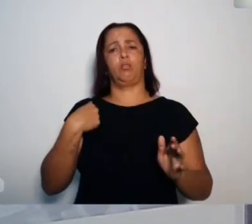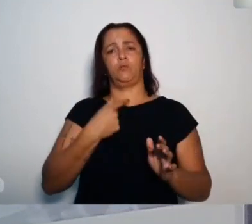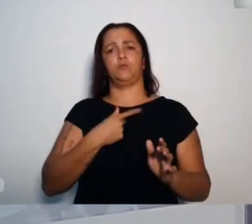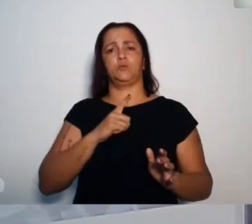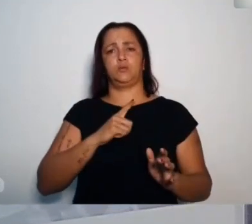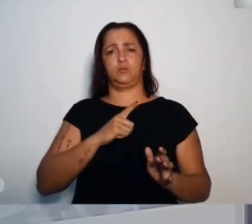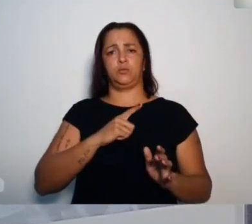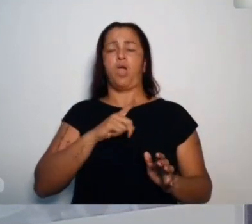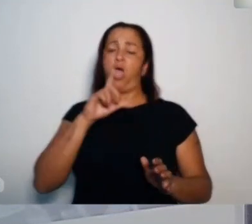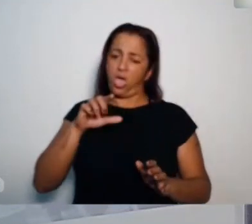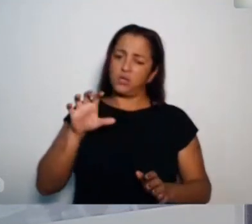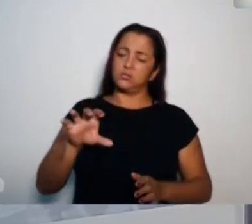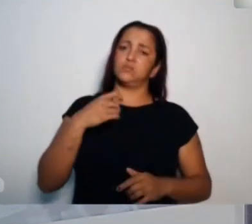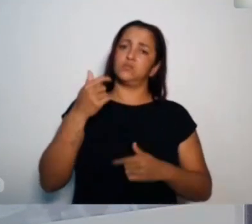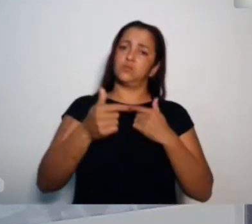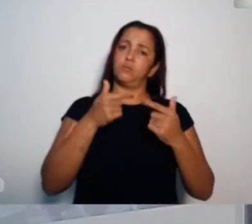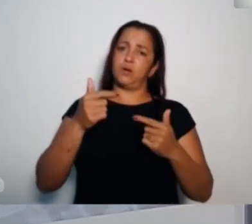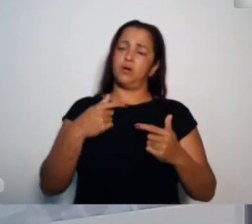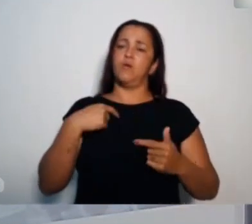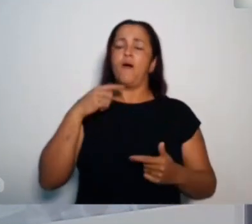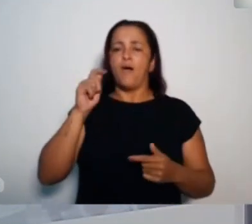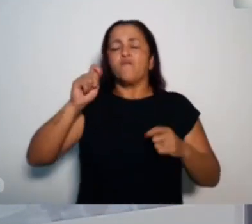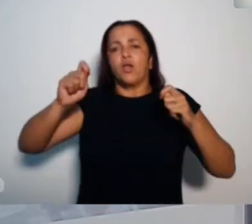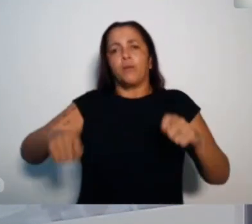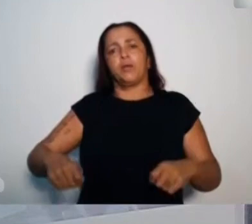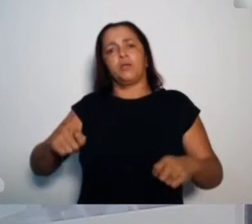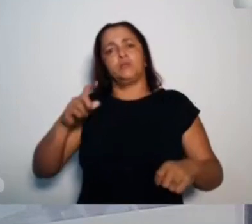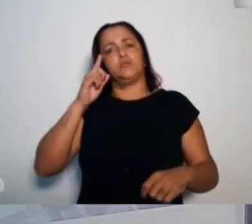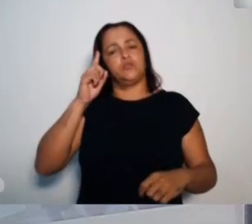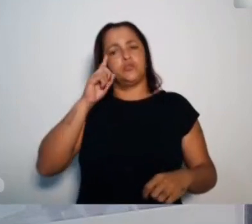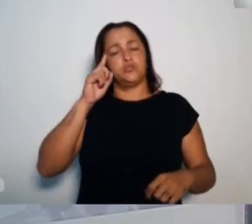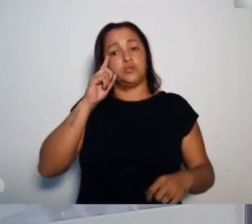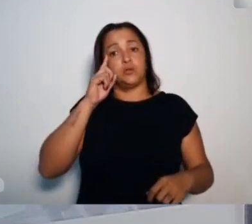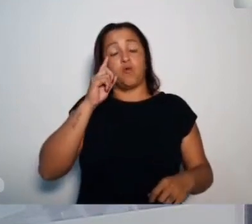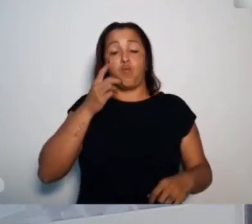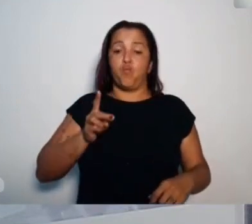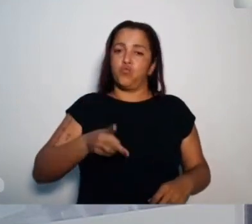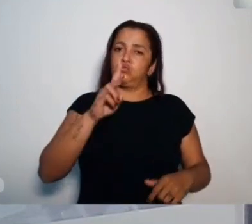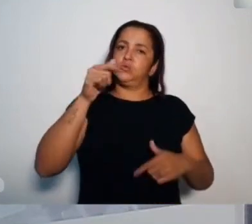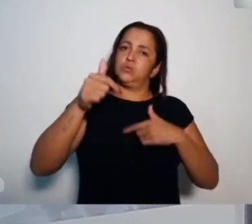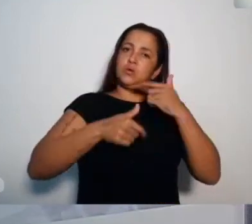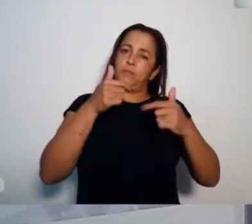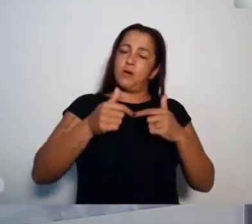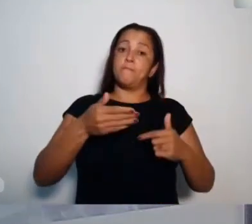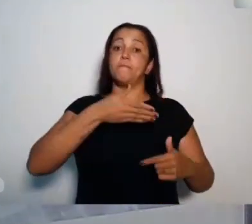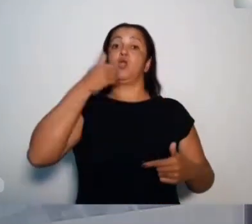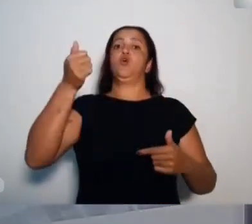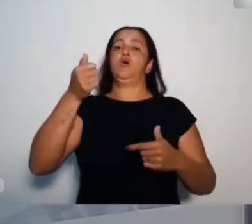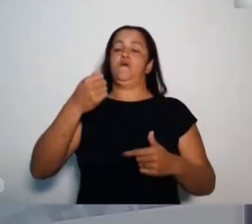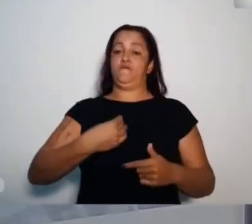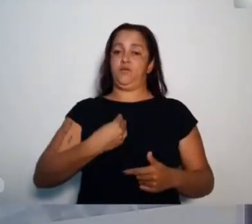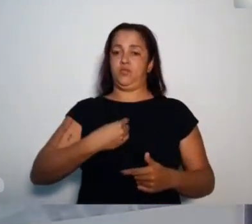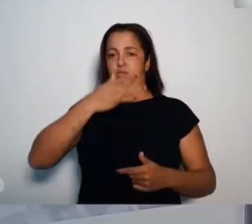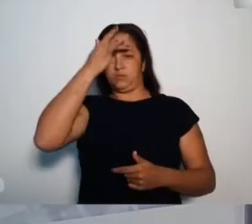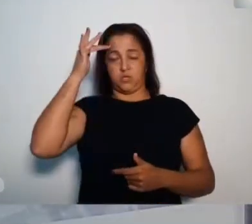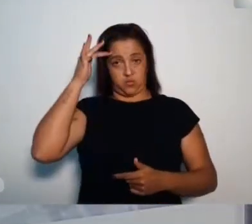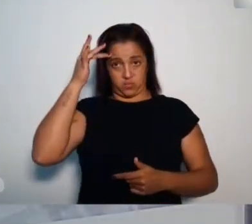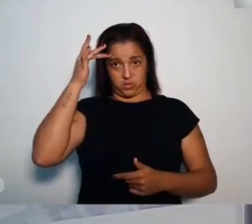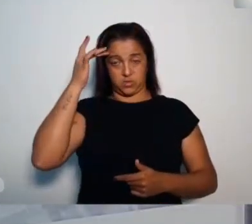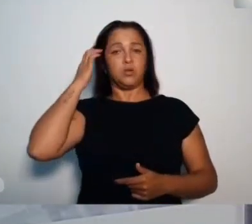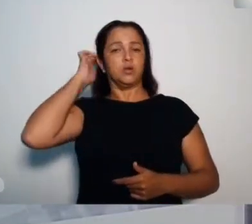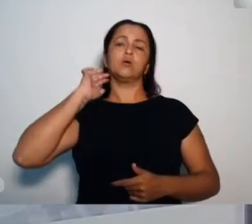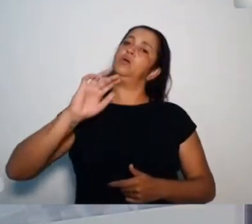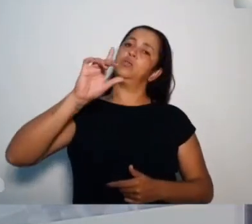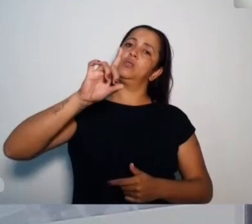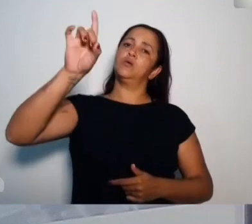nosso trabalho, isso que vale a pena no nosso dia a dia, continuar trabalhando para poder melhorar a vida das pessoas. Que Deus abençoe todas as famílias